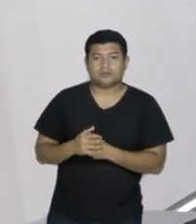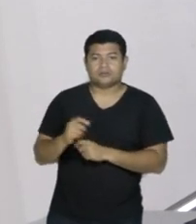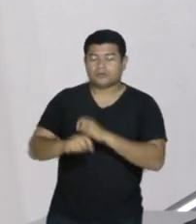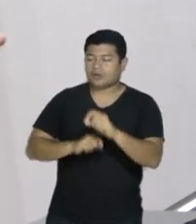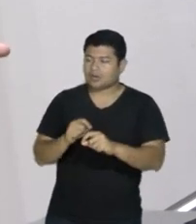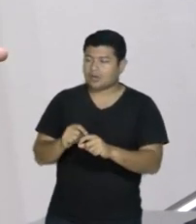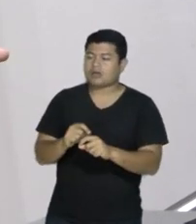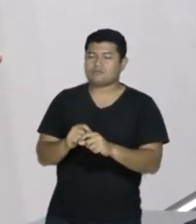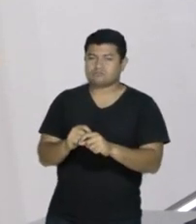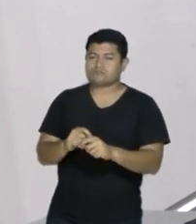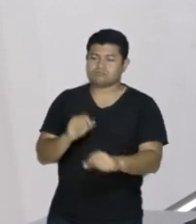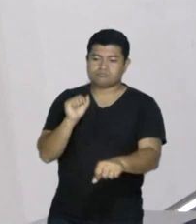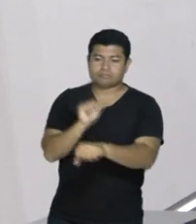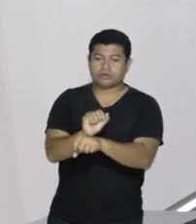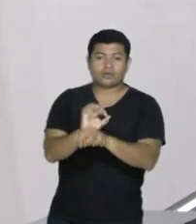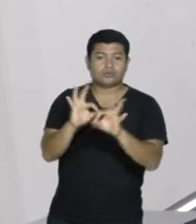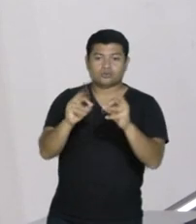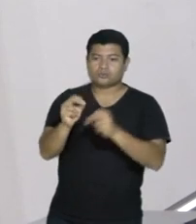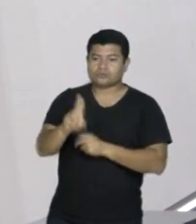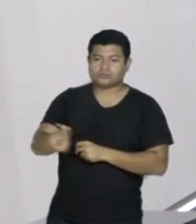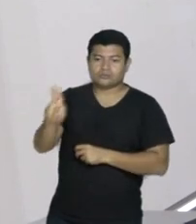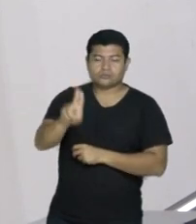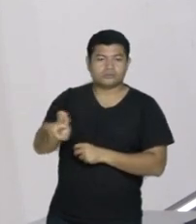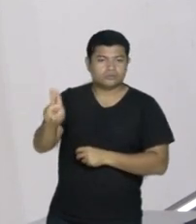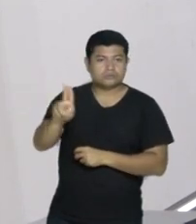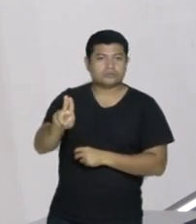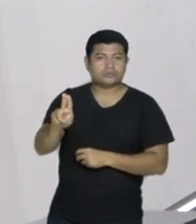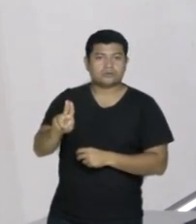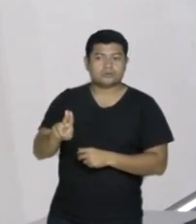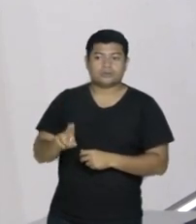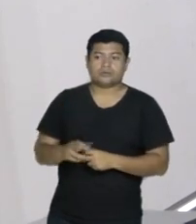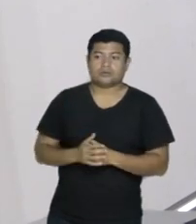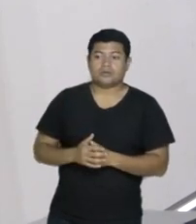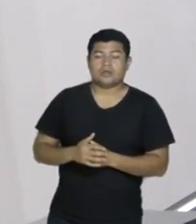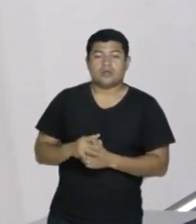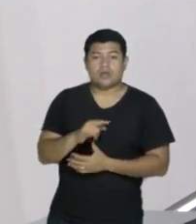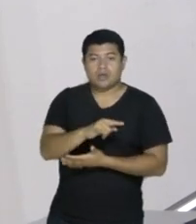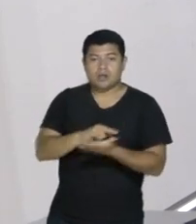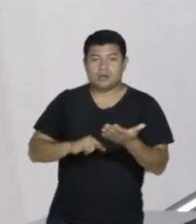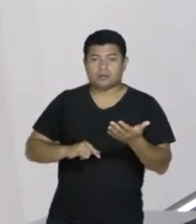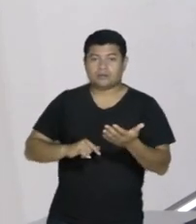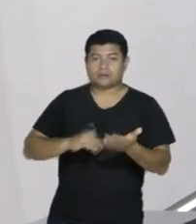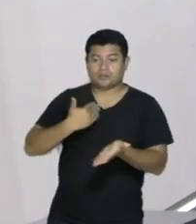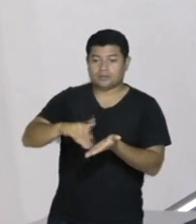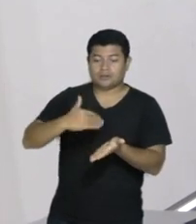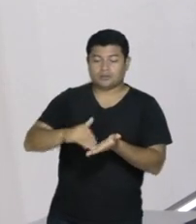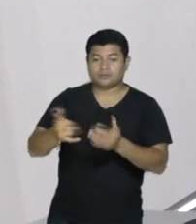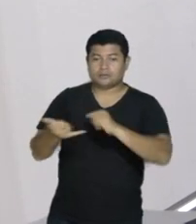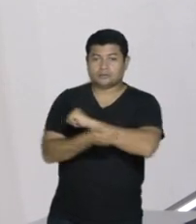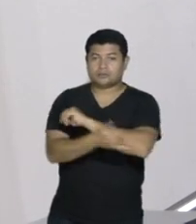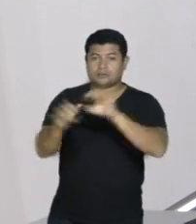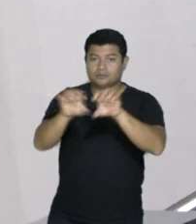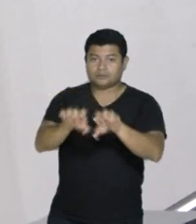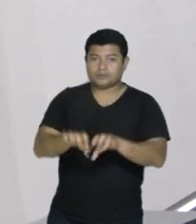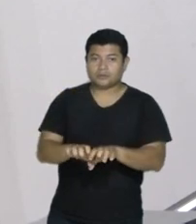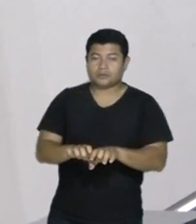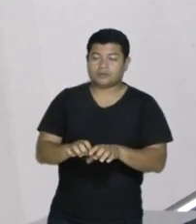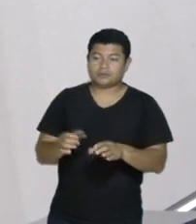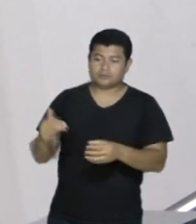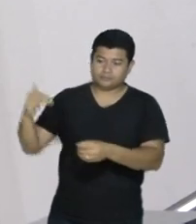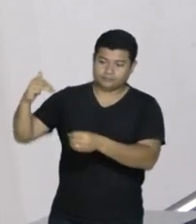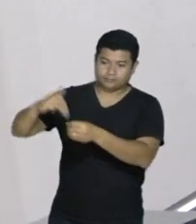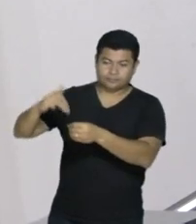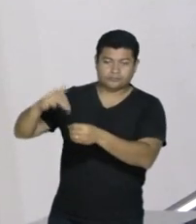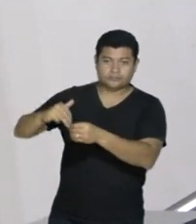pela pelo mais um diagnóstico que vai ser realizado pela secretaria de infraestrutura município de Itapema já está construindo uma